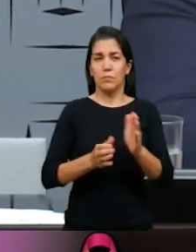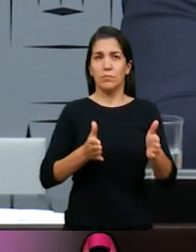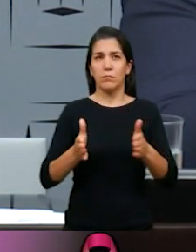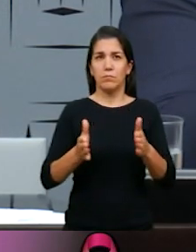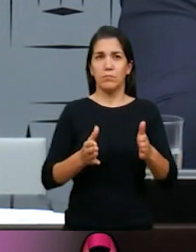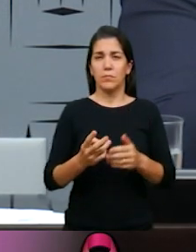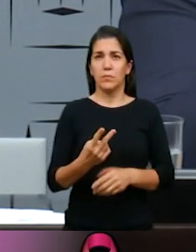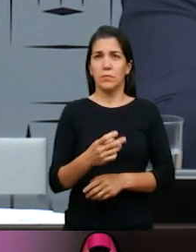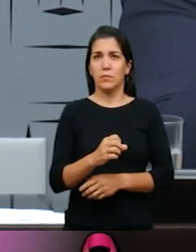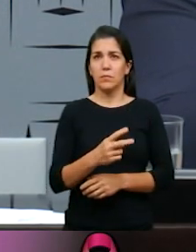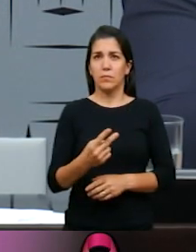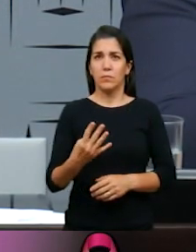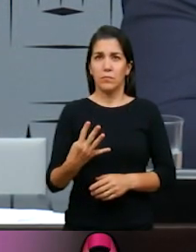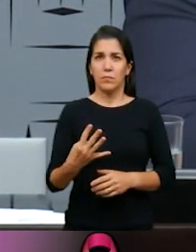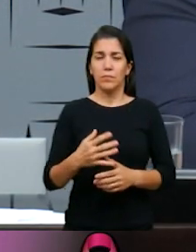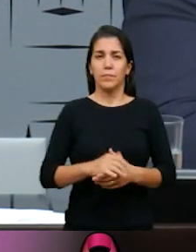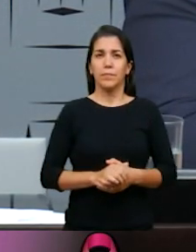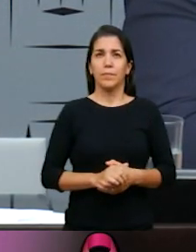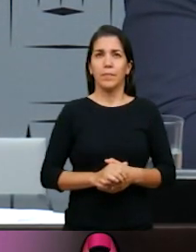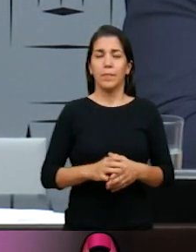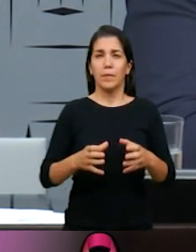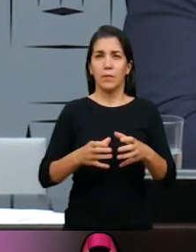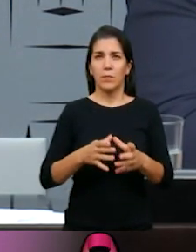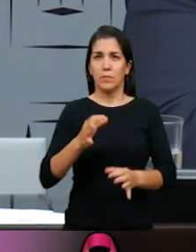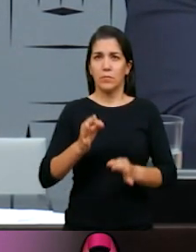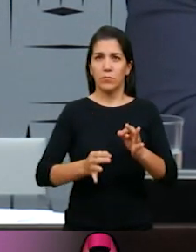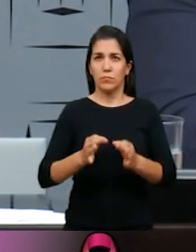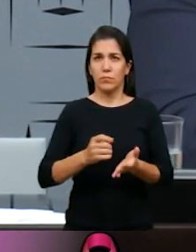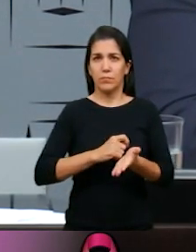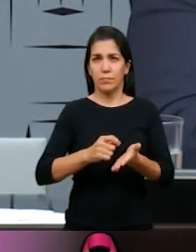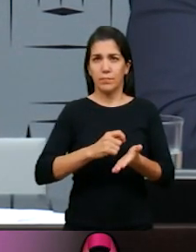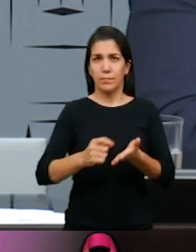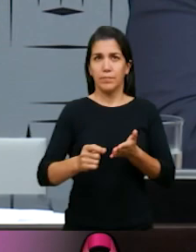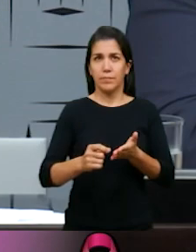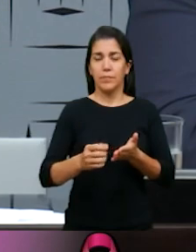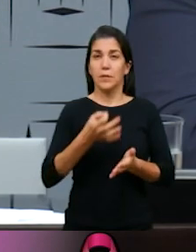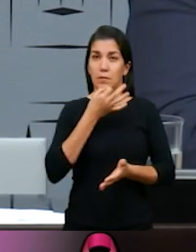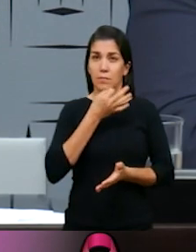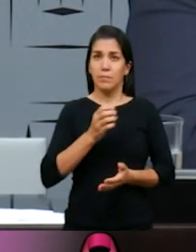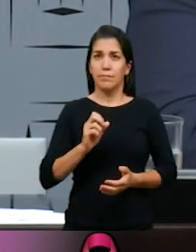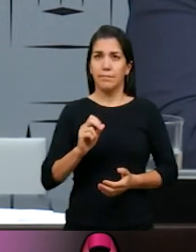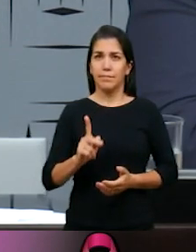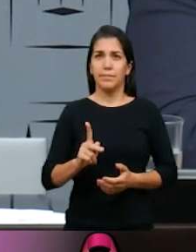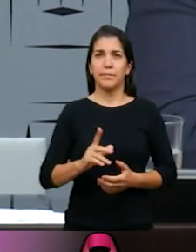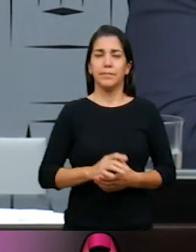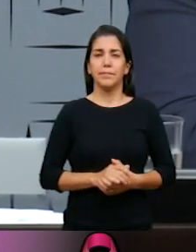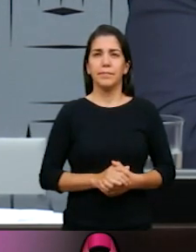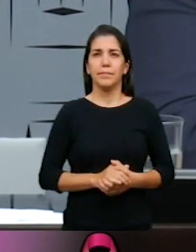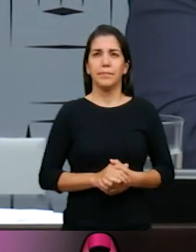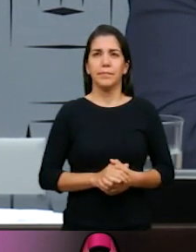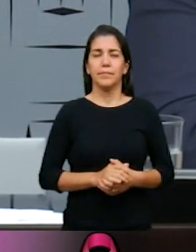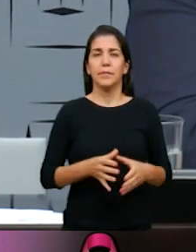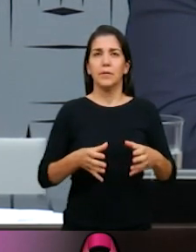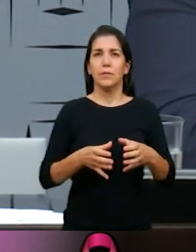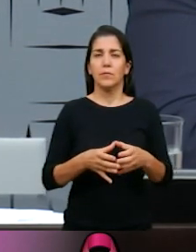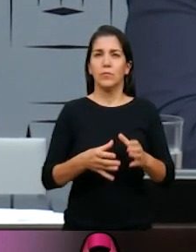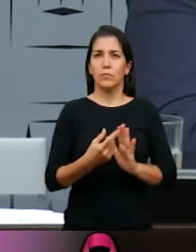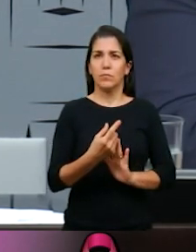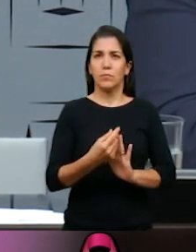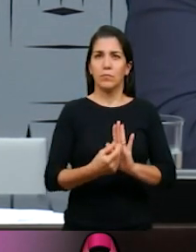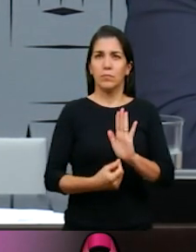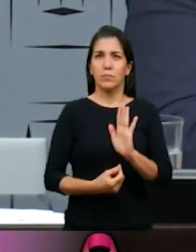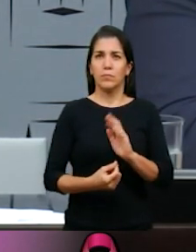exercício de 2024. A Comissão de Justiça e Redação emitiu parecer pela legalidade do projeto. A Comissão de